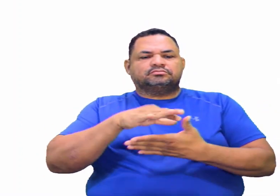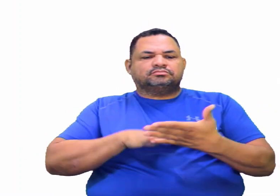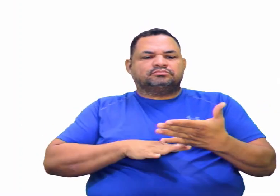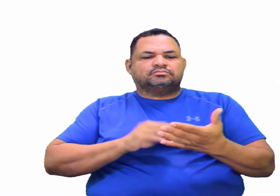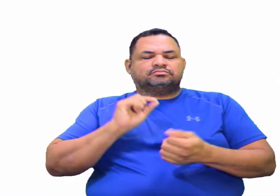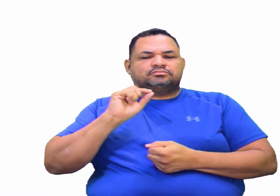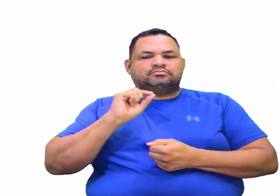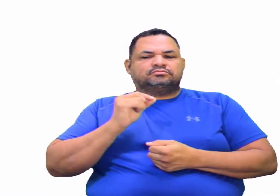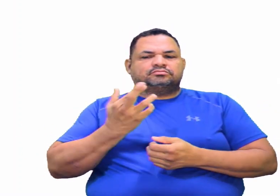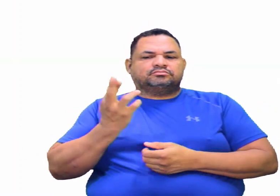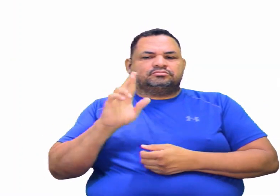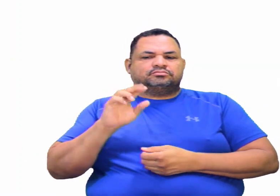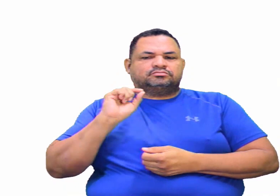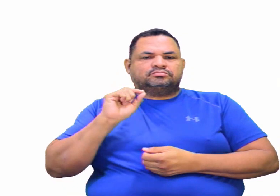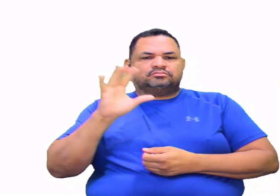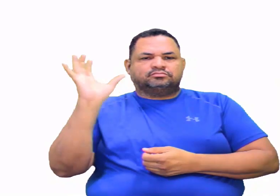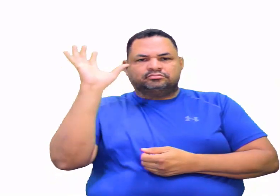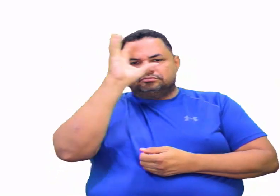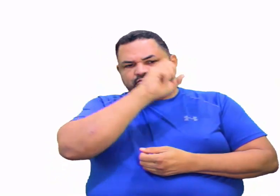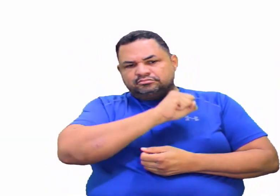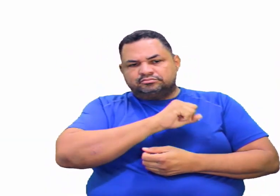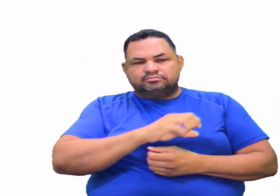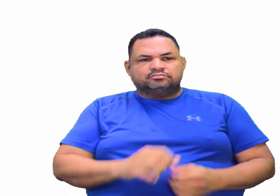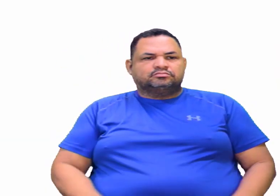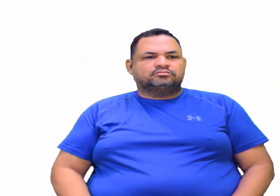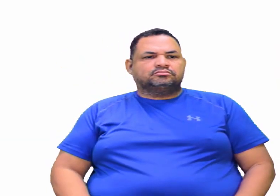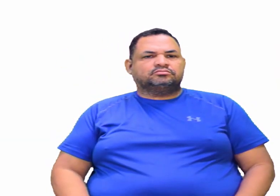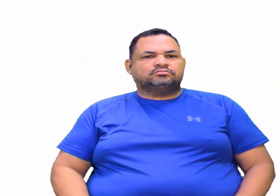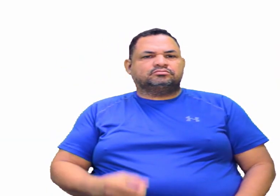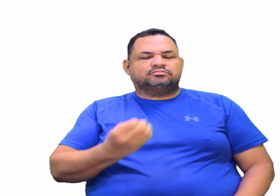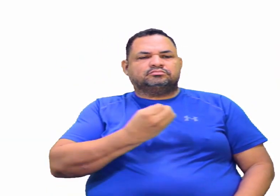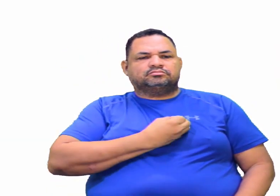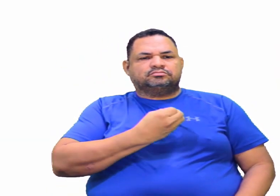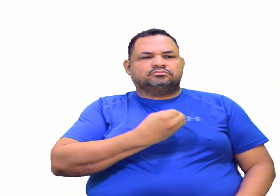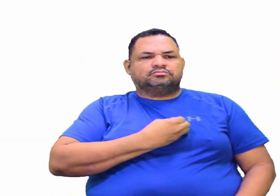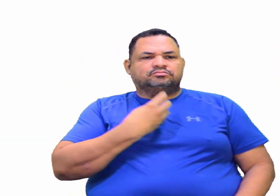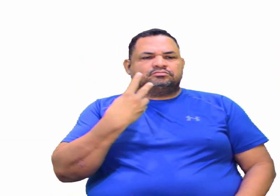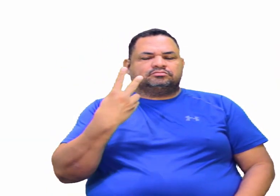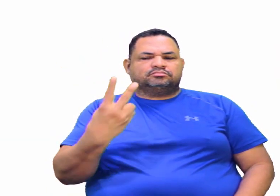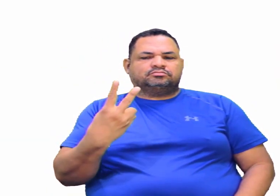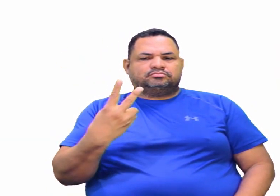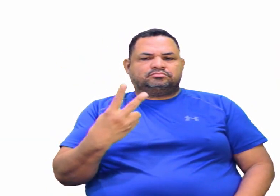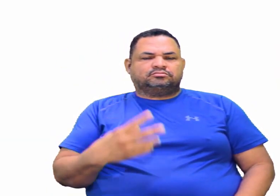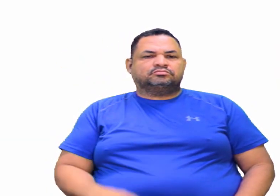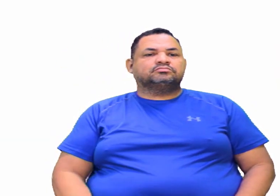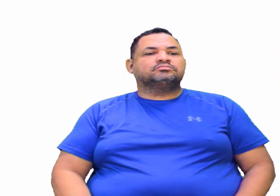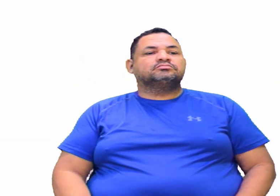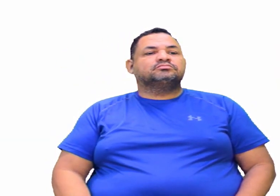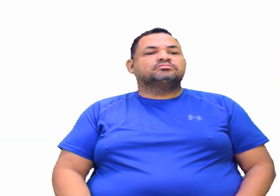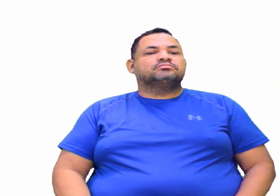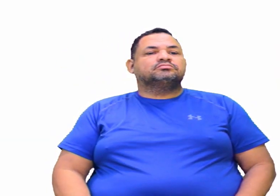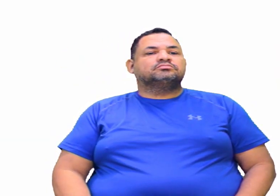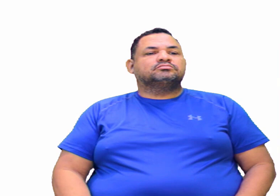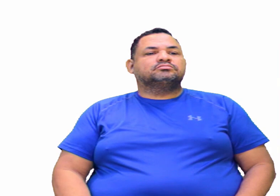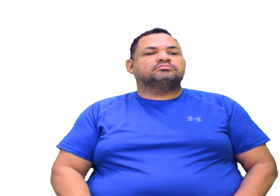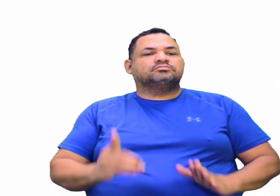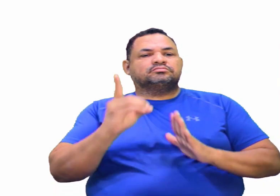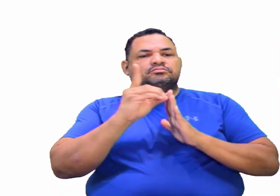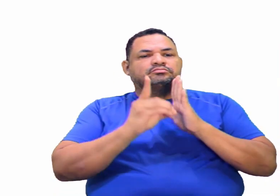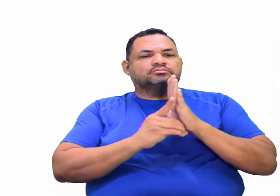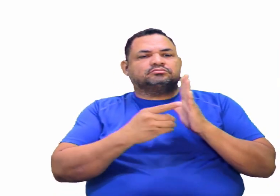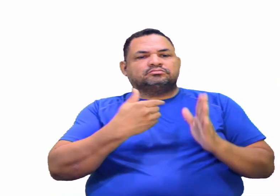o que você aprendeu aí. Vamos ver. Então, na questão 2, você tem que na década